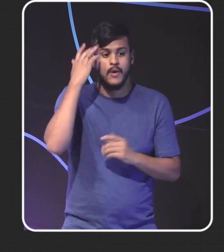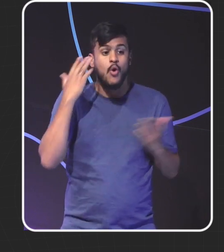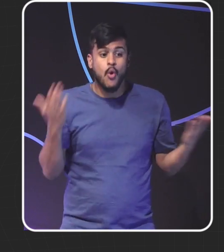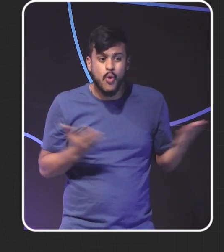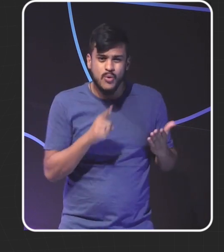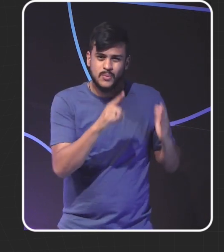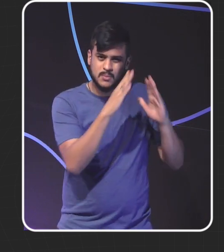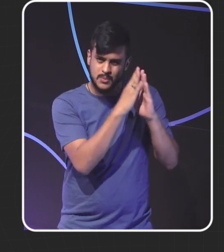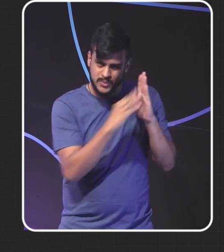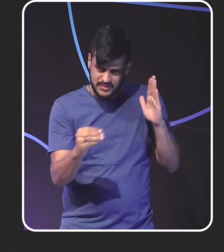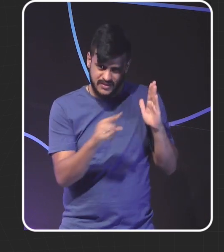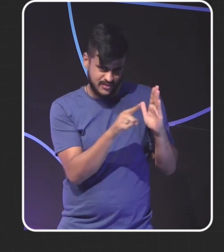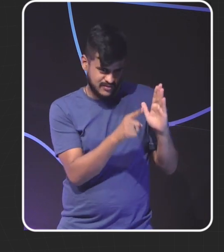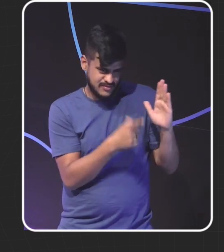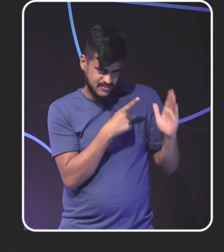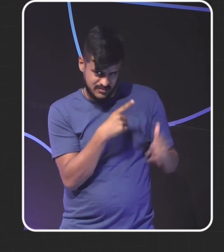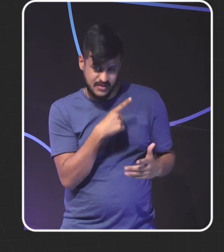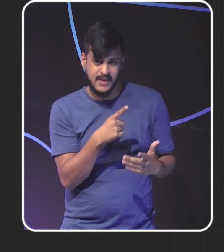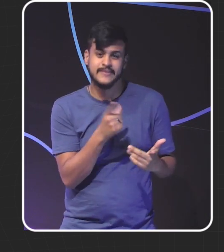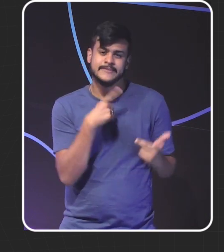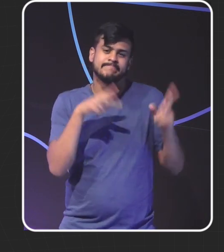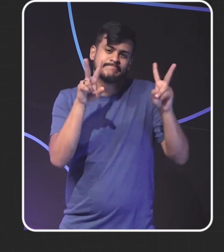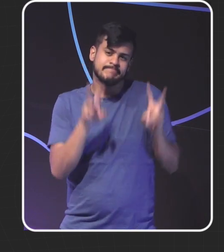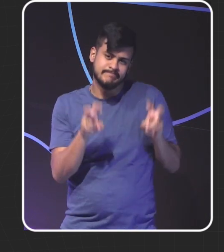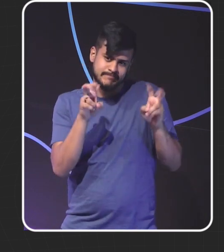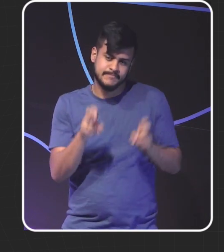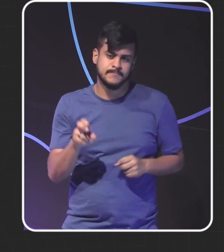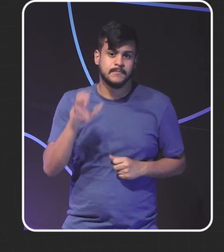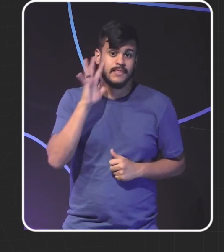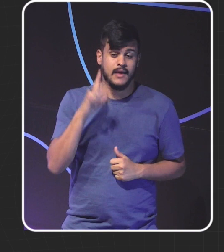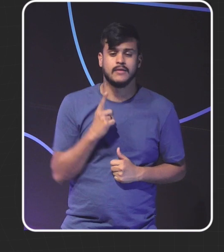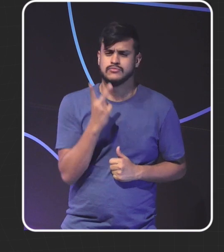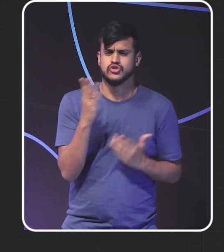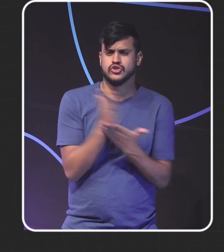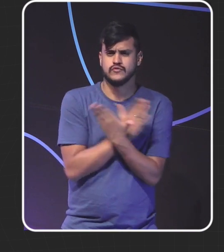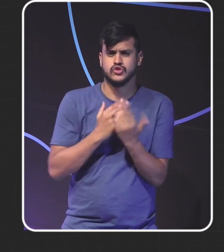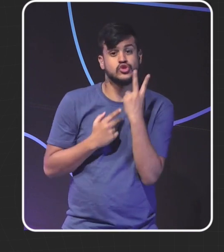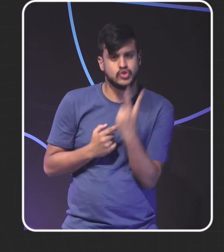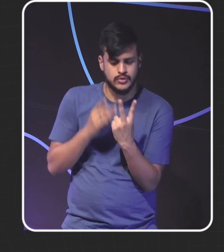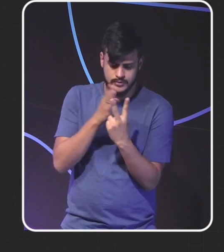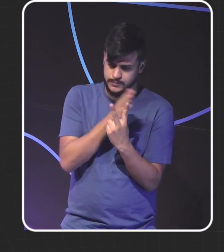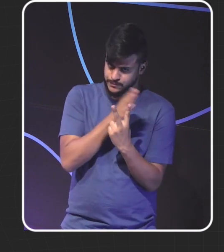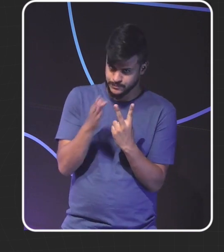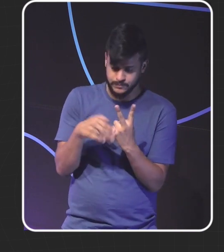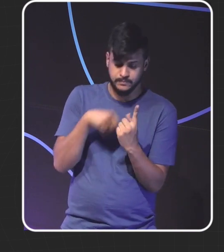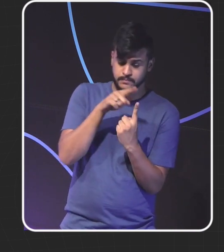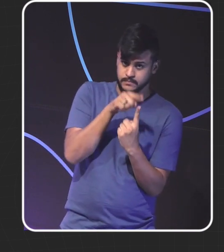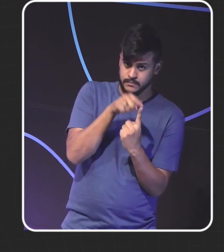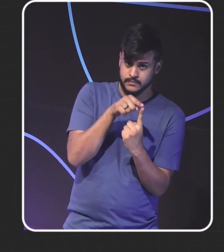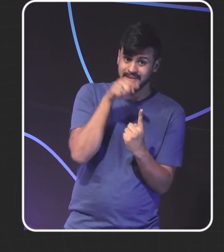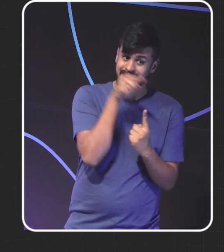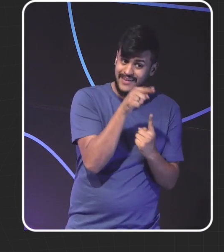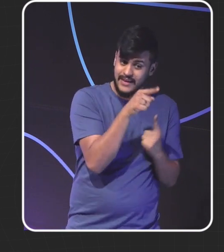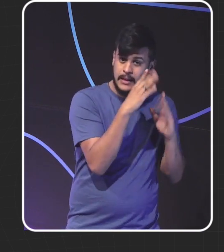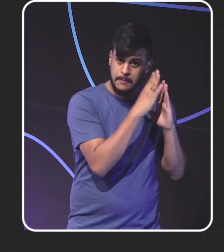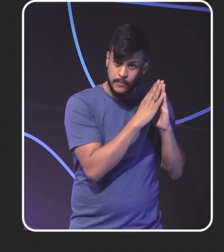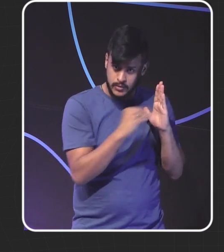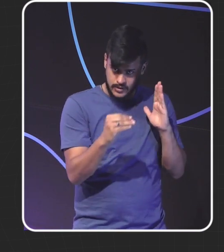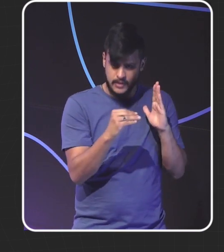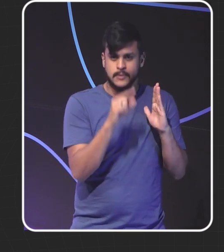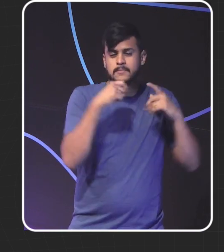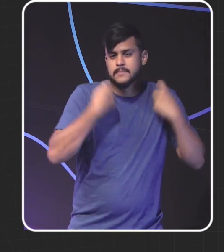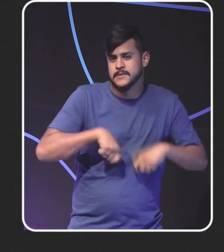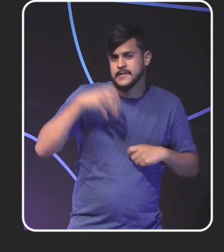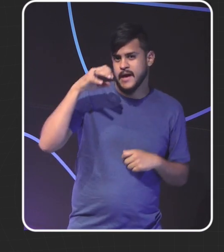treinados de uma forma que a gente chama assim, vamos pensar em dois momentos. O primeiro é o aprendizado que a gente fala que